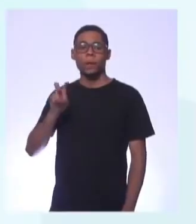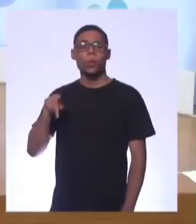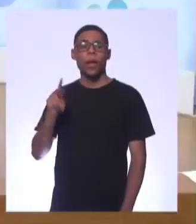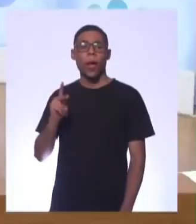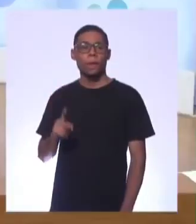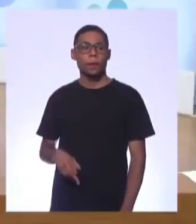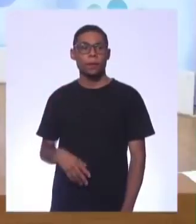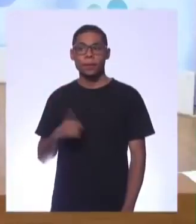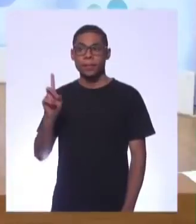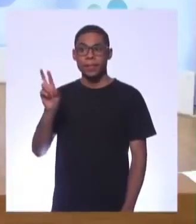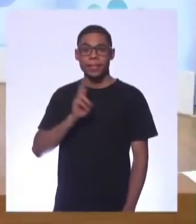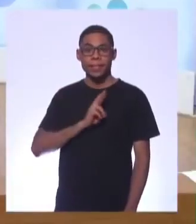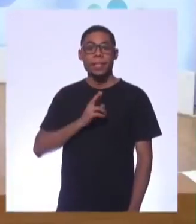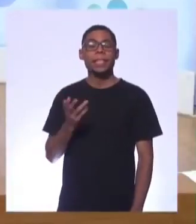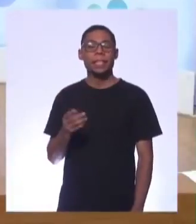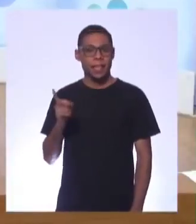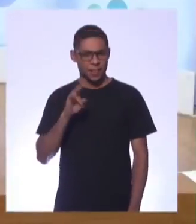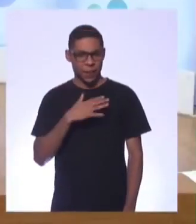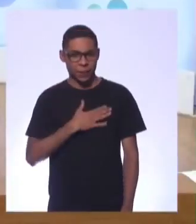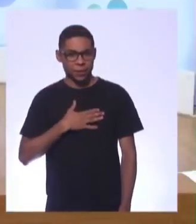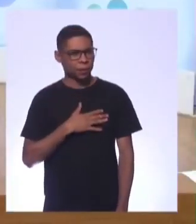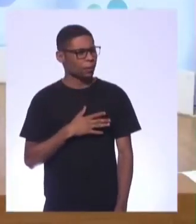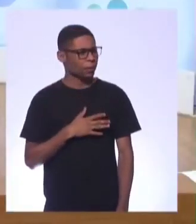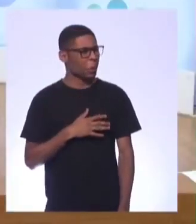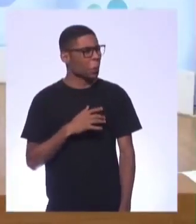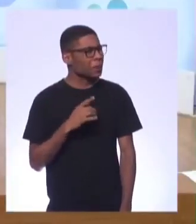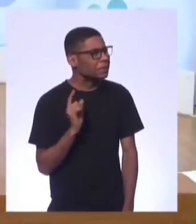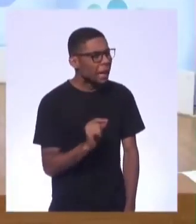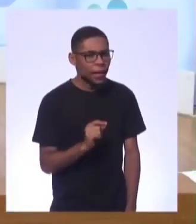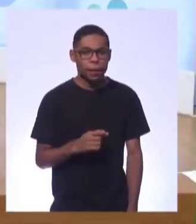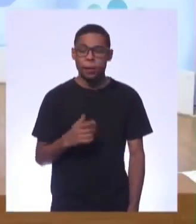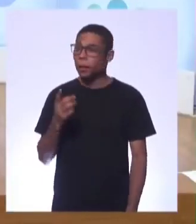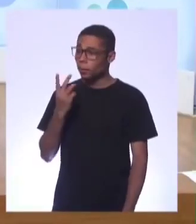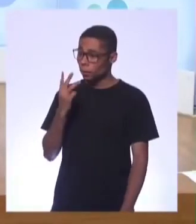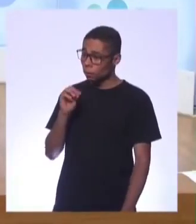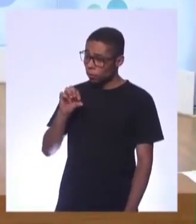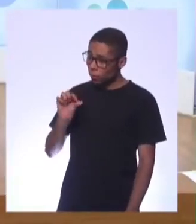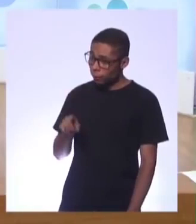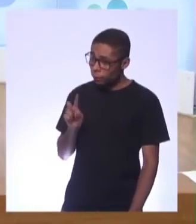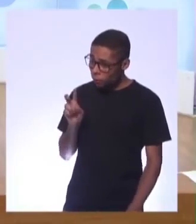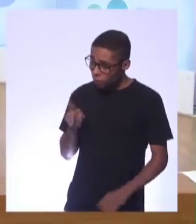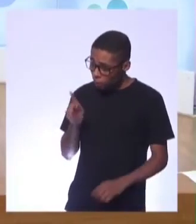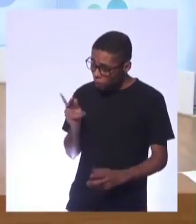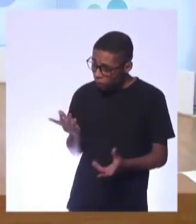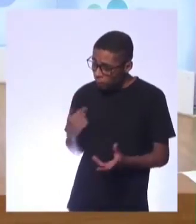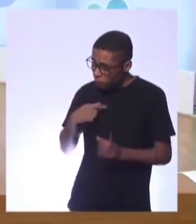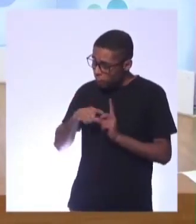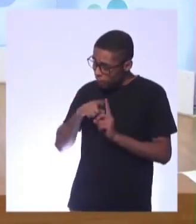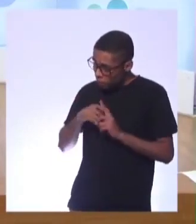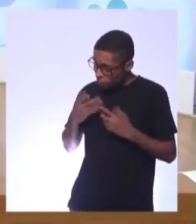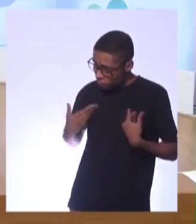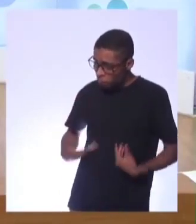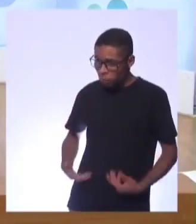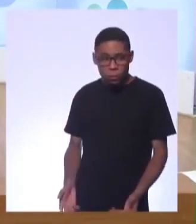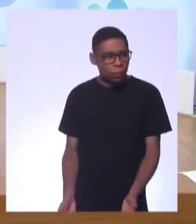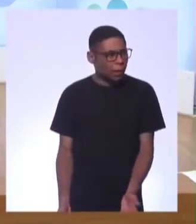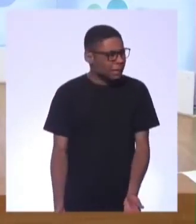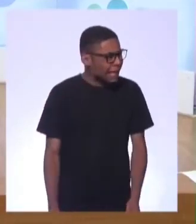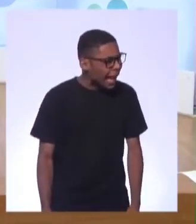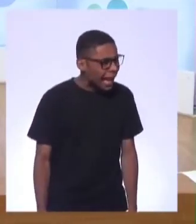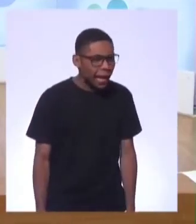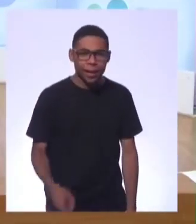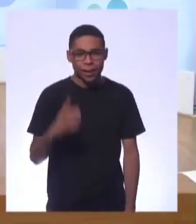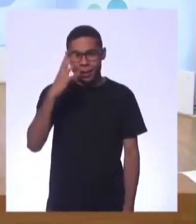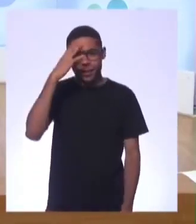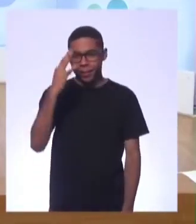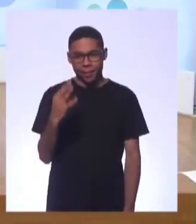Bacana. Ele vai gostar? Não, ele não vai gostar. Entendeu? Mesmo porque os termômetros que normalmente vendem nas farmácias aqui,